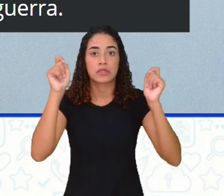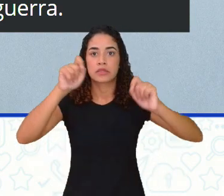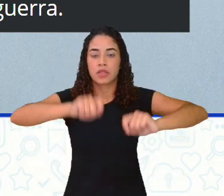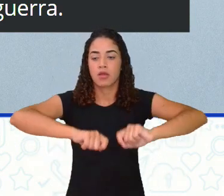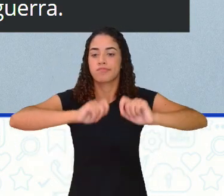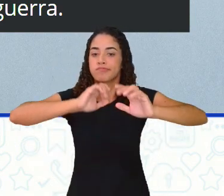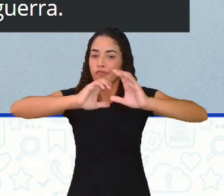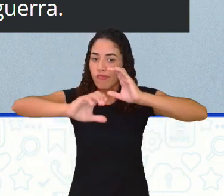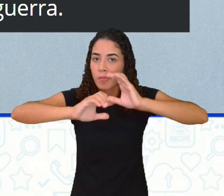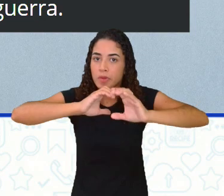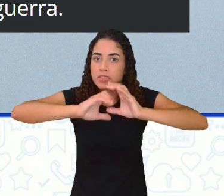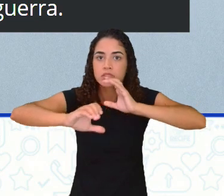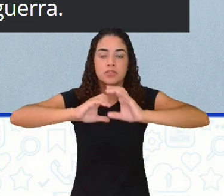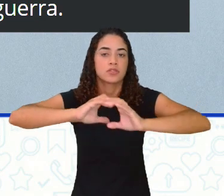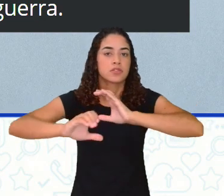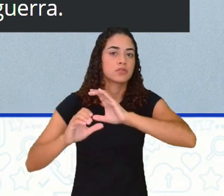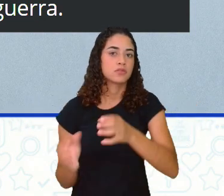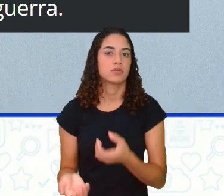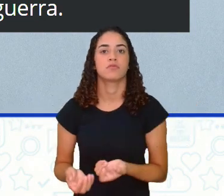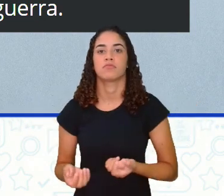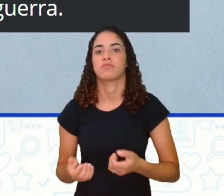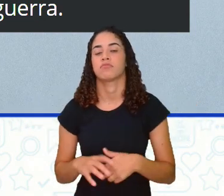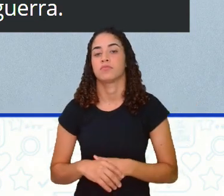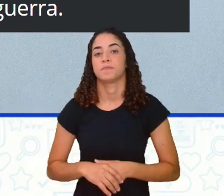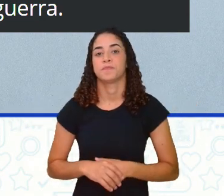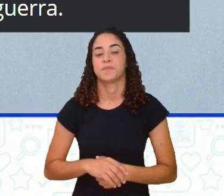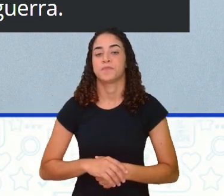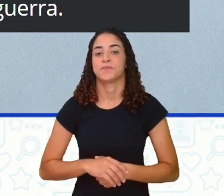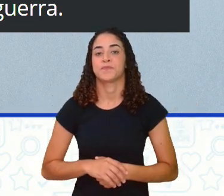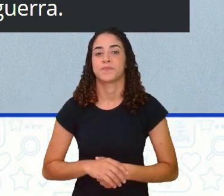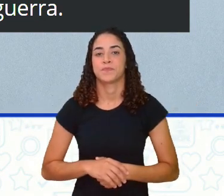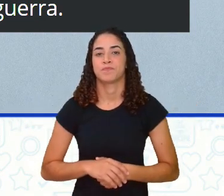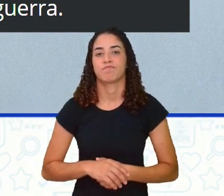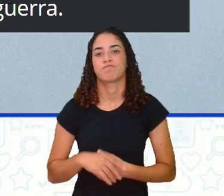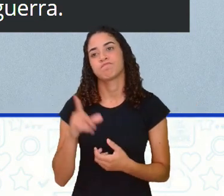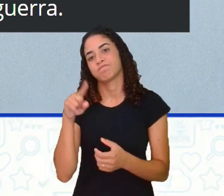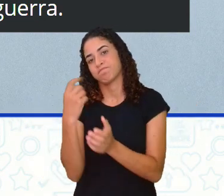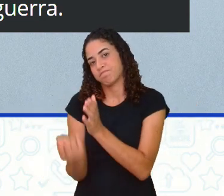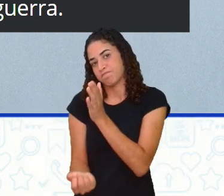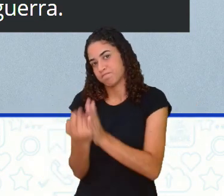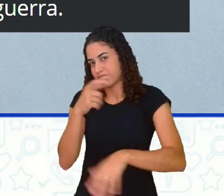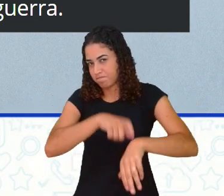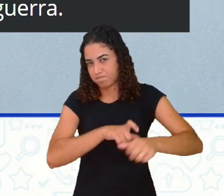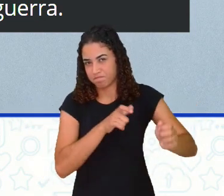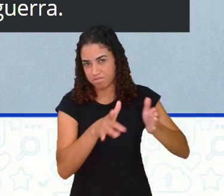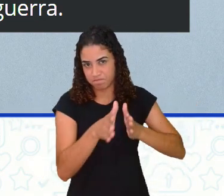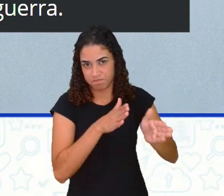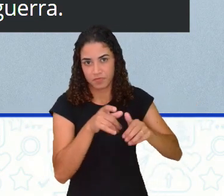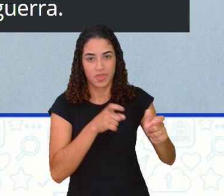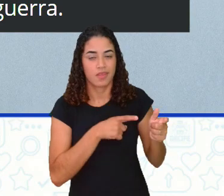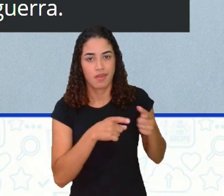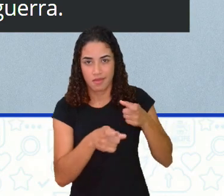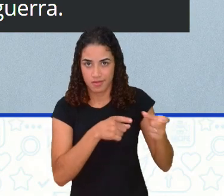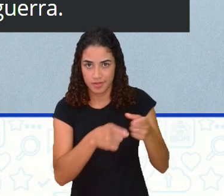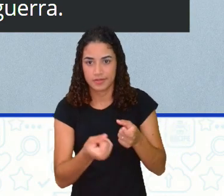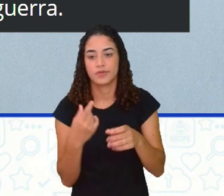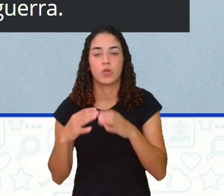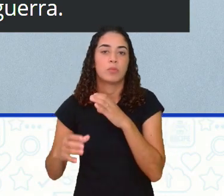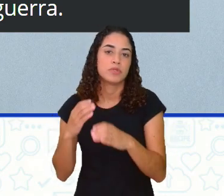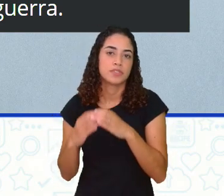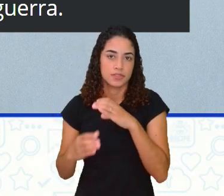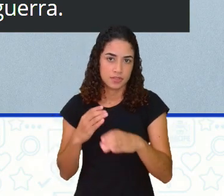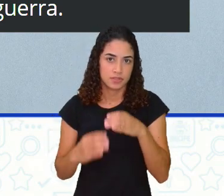transferir, né, de passar comunicação. Então, embora tenha surgido nesse período de guerras, em que a comunicação